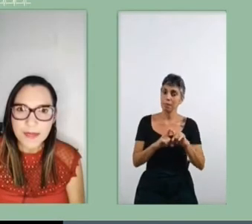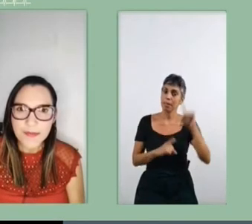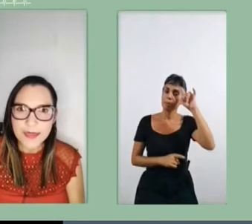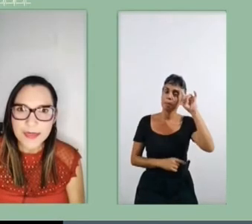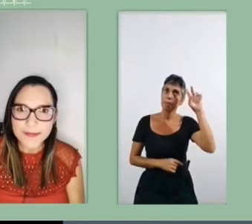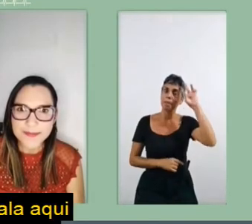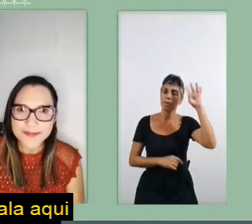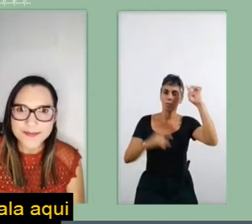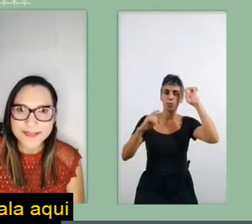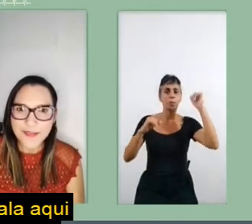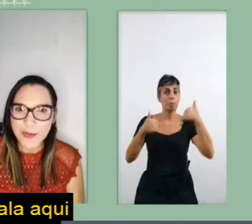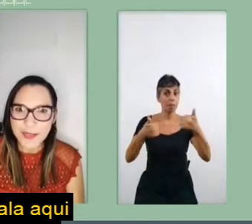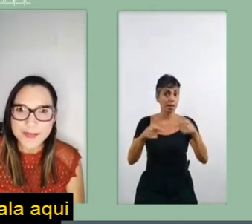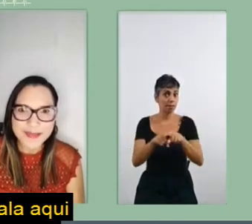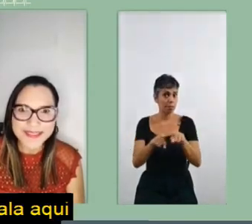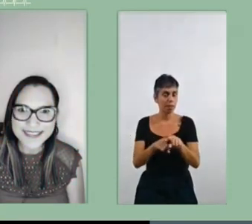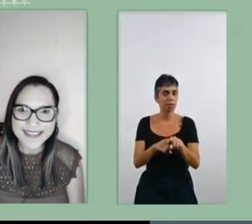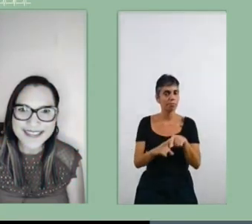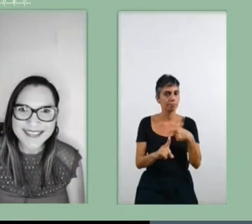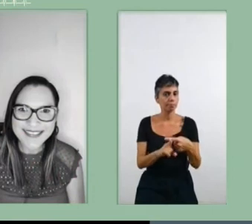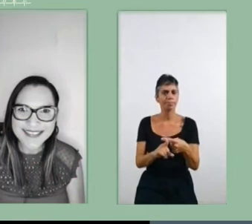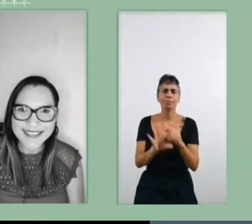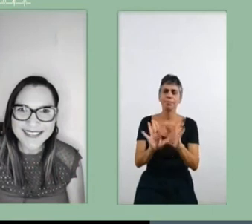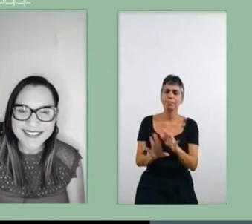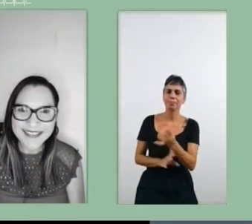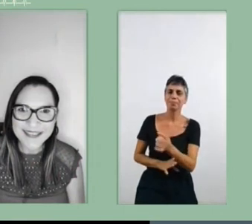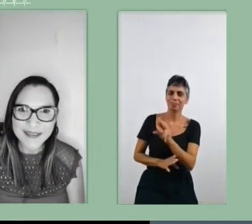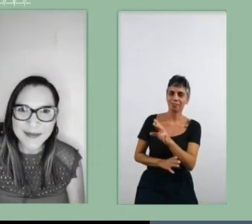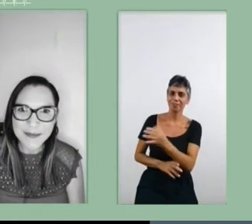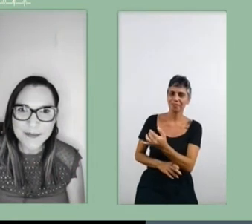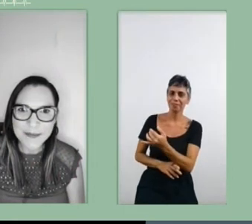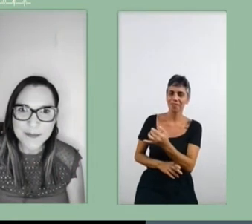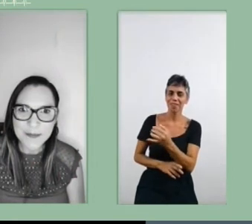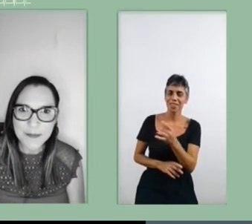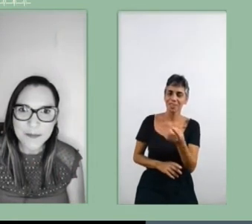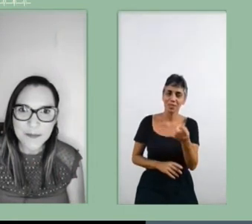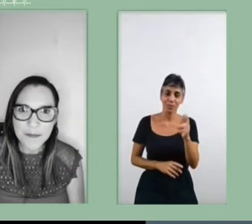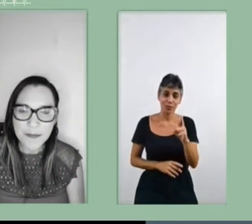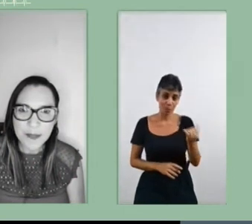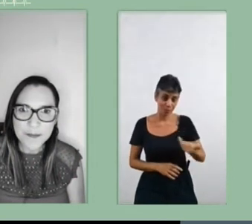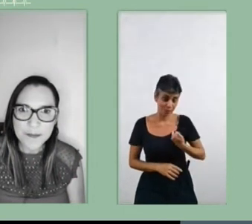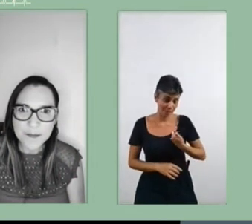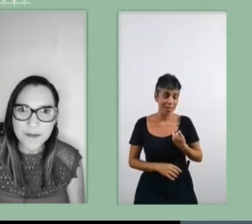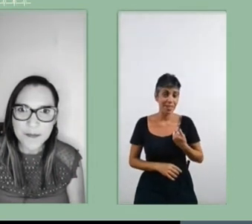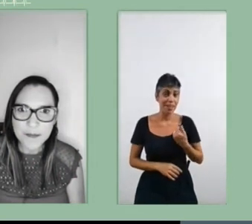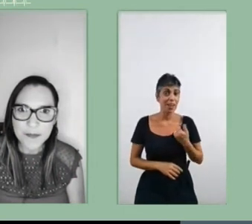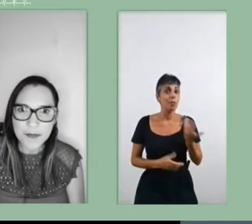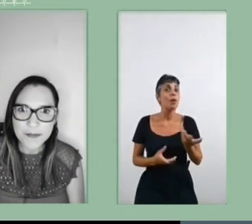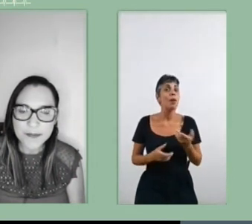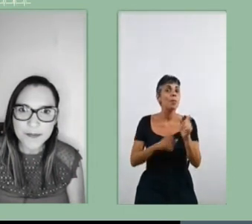Mas, Deia, me fala aqui exatamente só o público-alvo. Tem gente perguntando aqui, pode